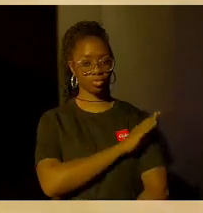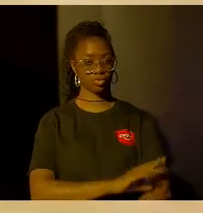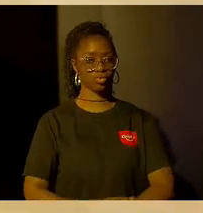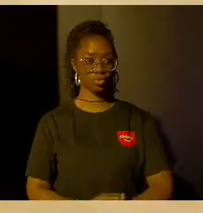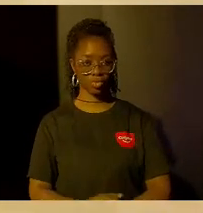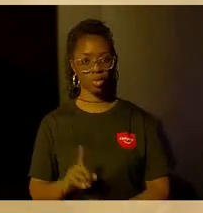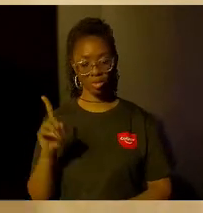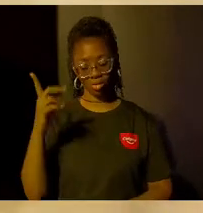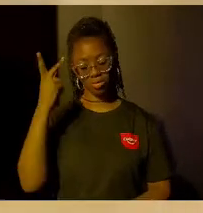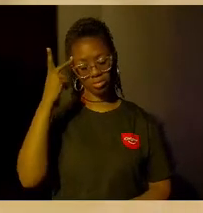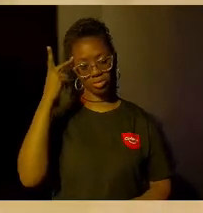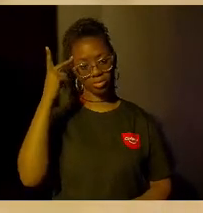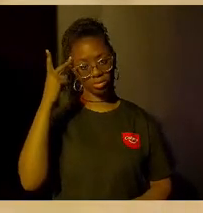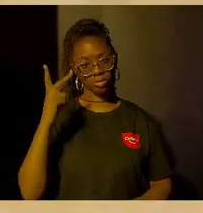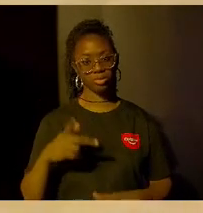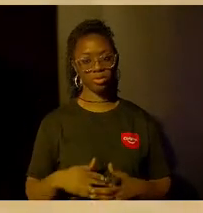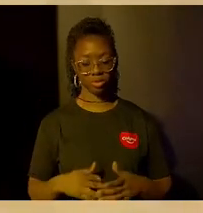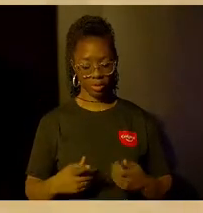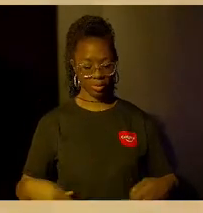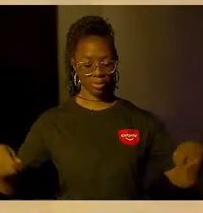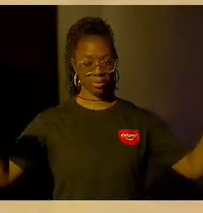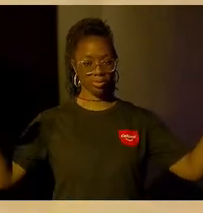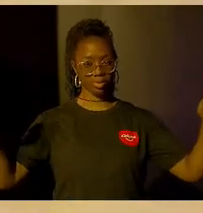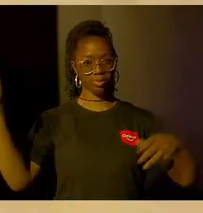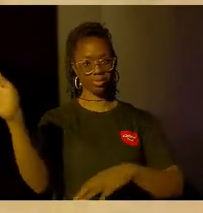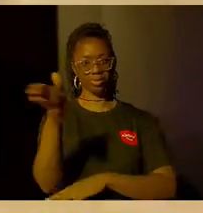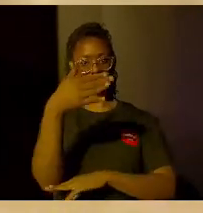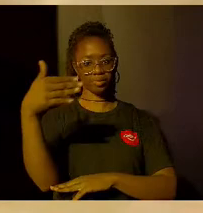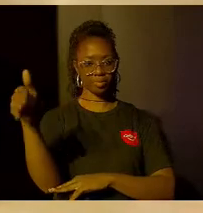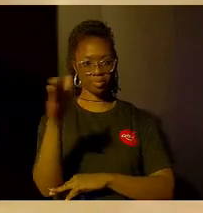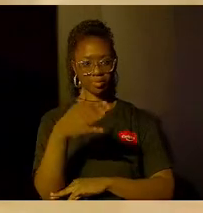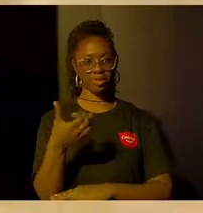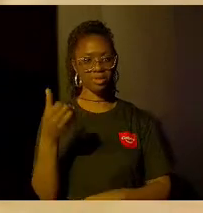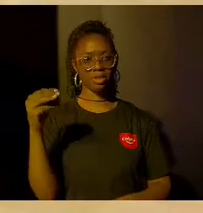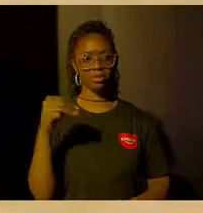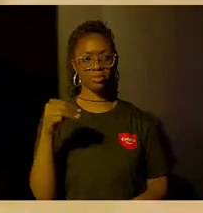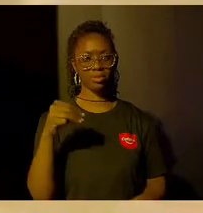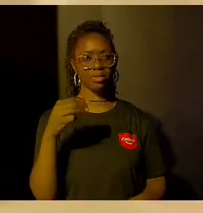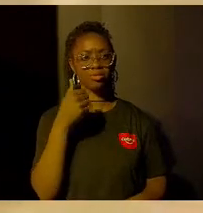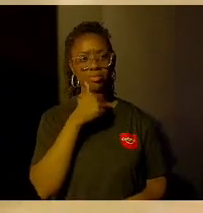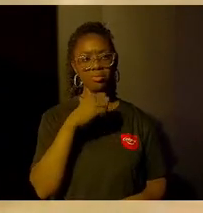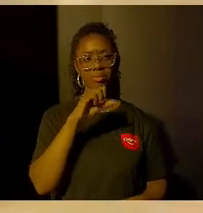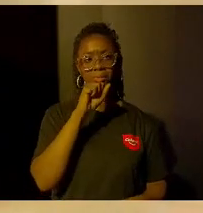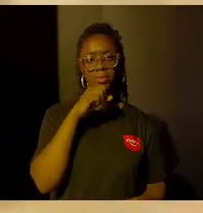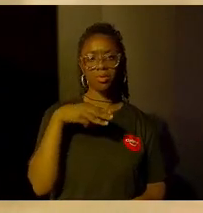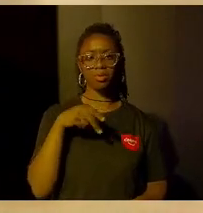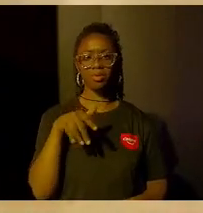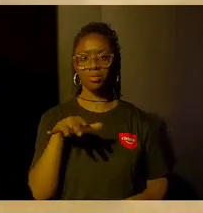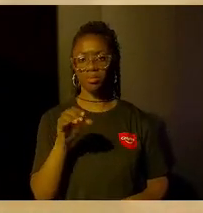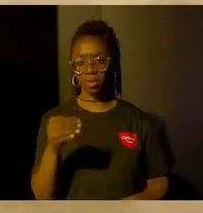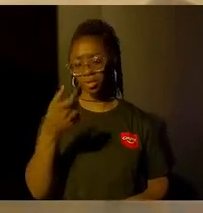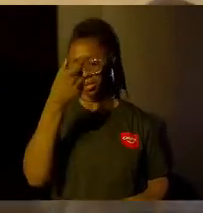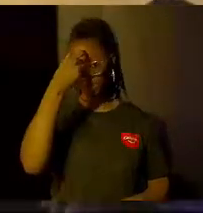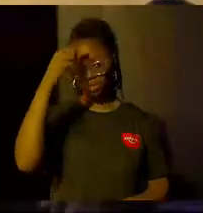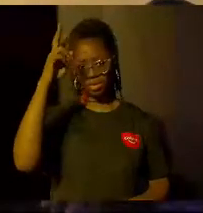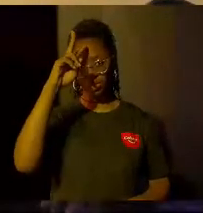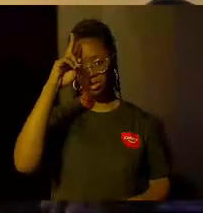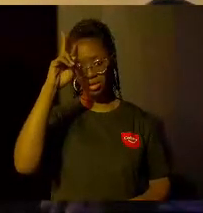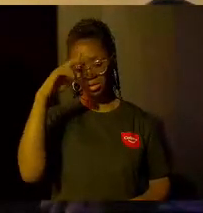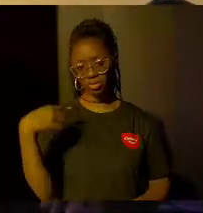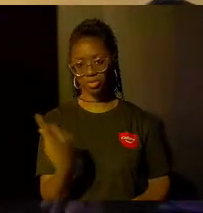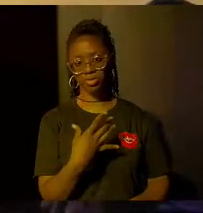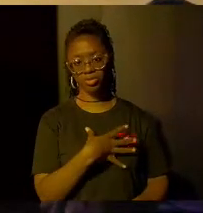na Vergueiro levanta uma bandeira de seis metros dizendo Mães de Maio a memória dos nossos filhos